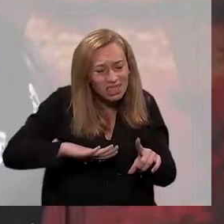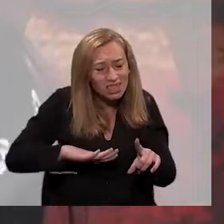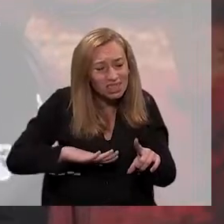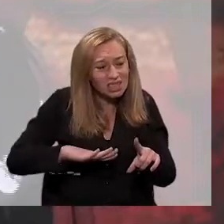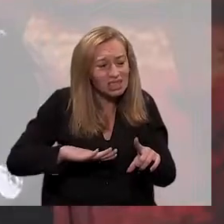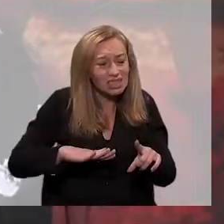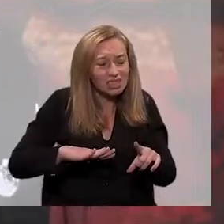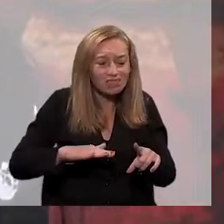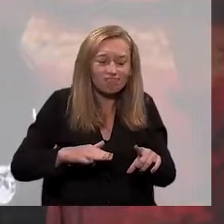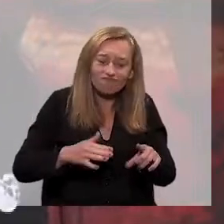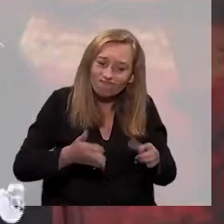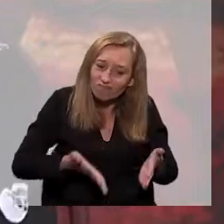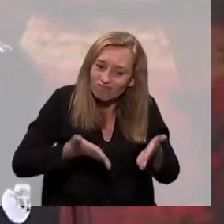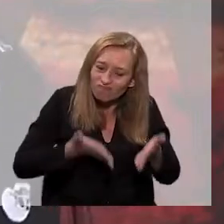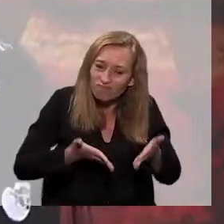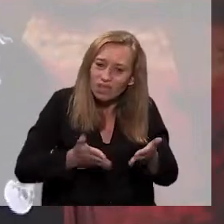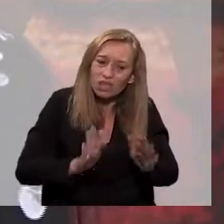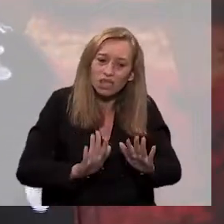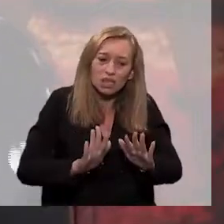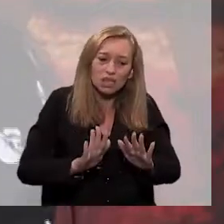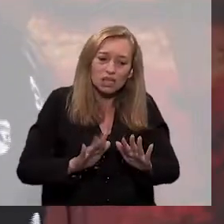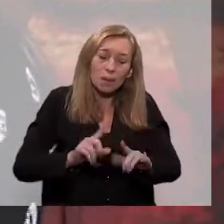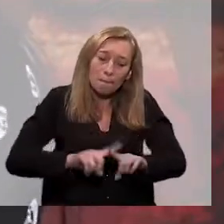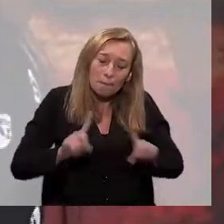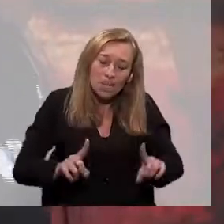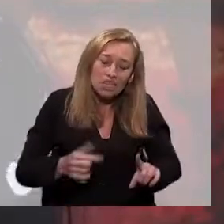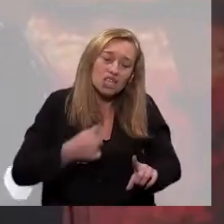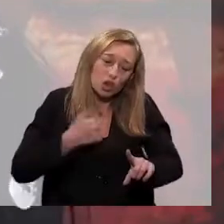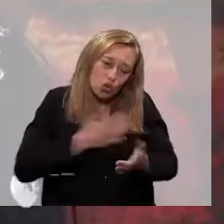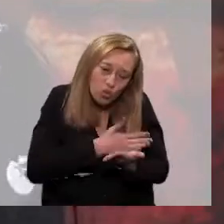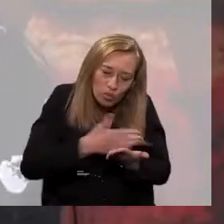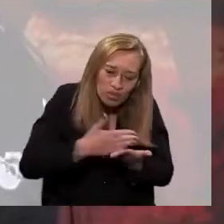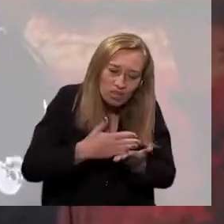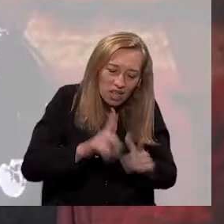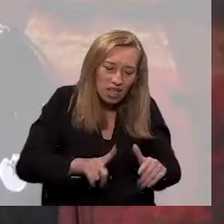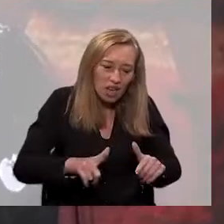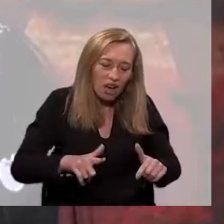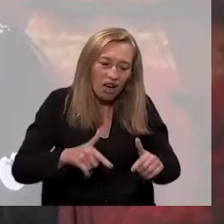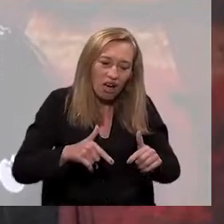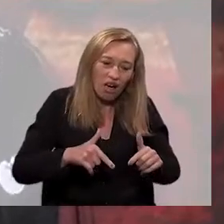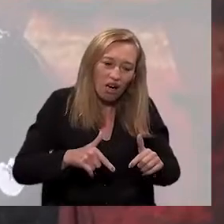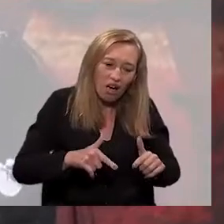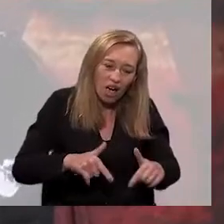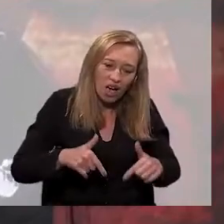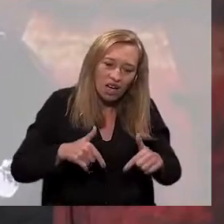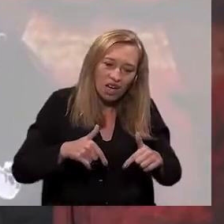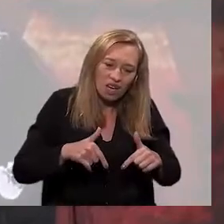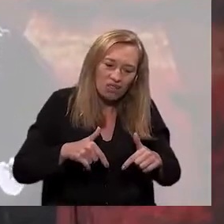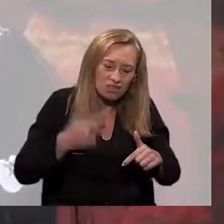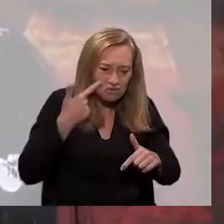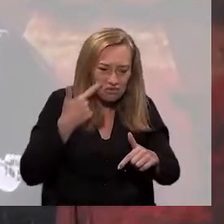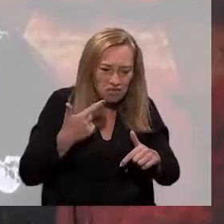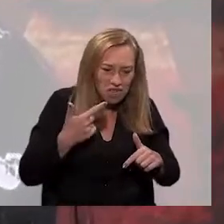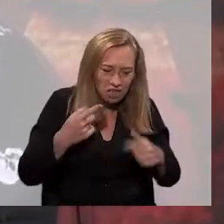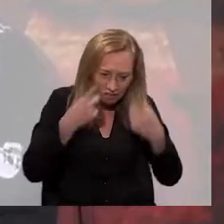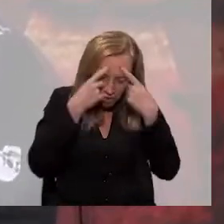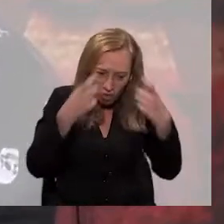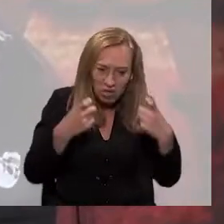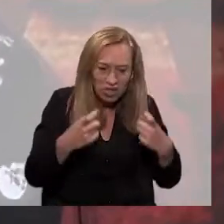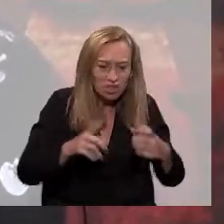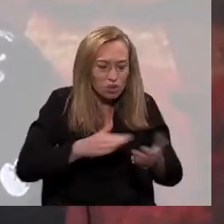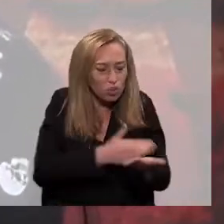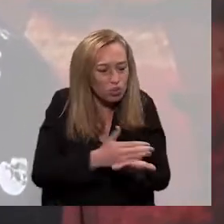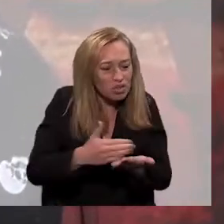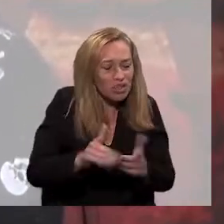criança espontânea. Então, mas eu comecei a reagir bastante com a violência. Eu era uma